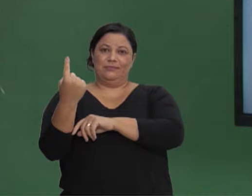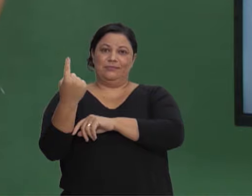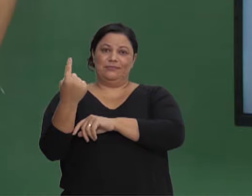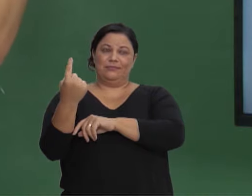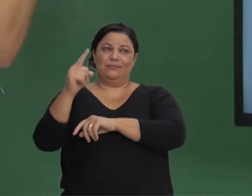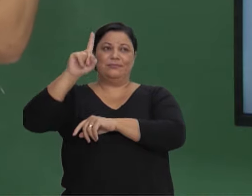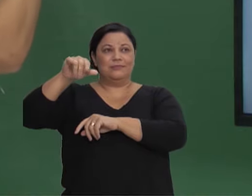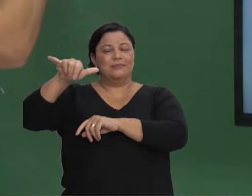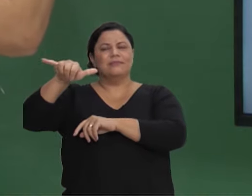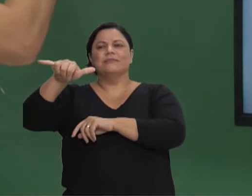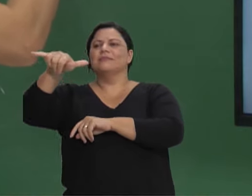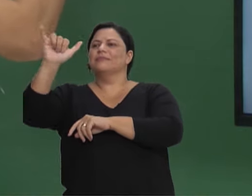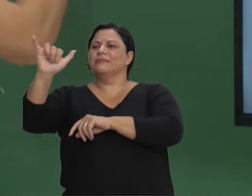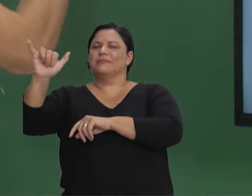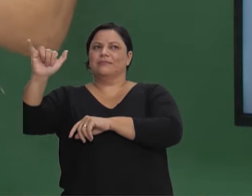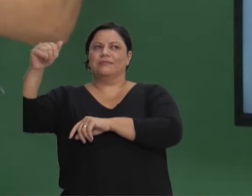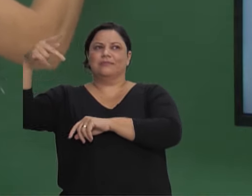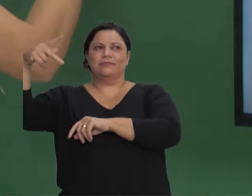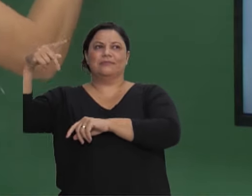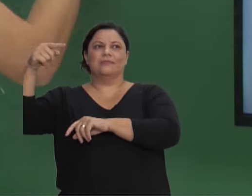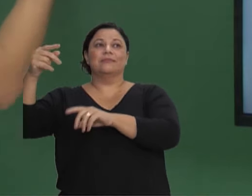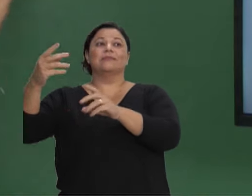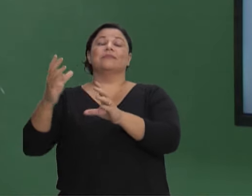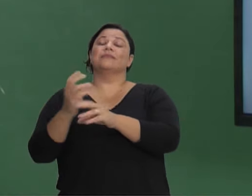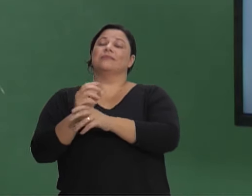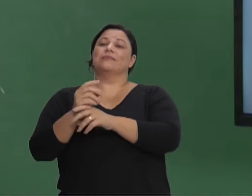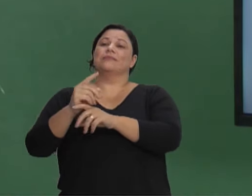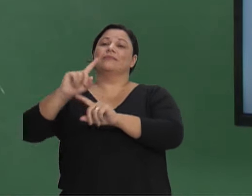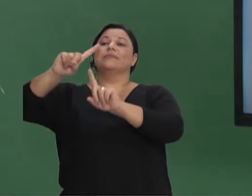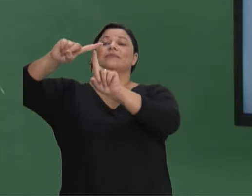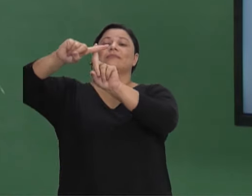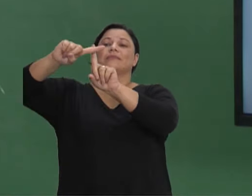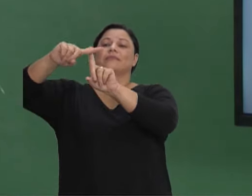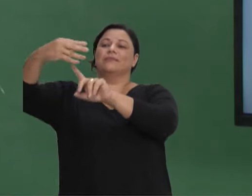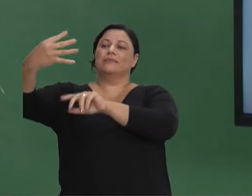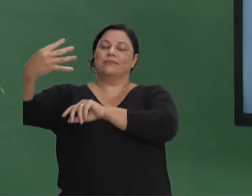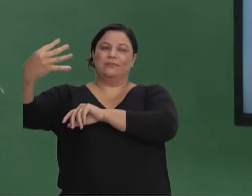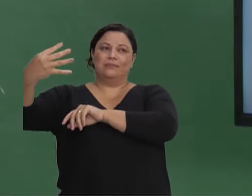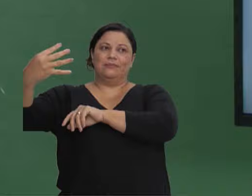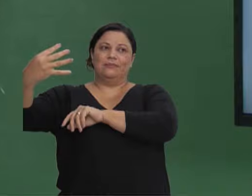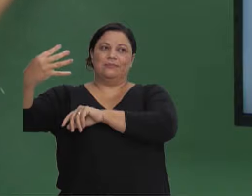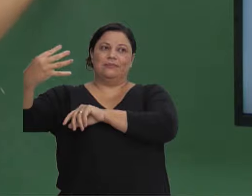p, mais 4. Tudo em módulo, né?